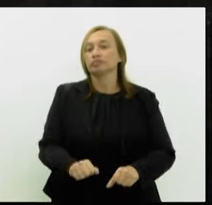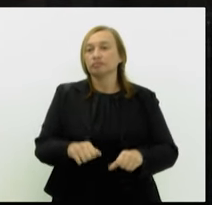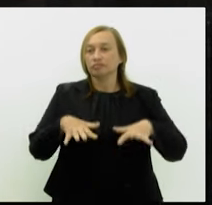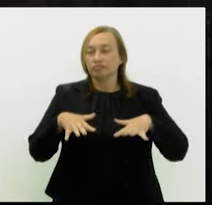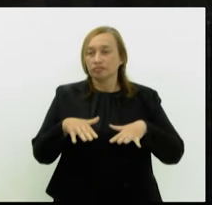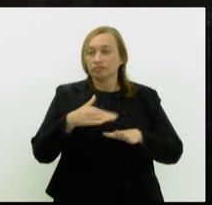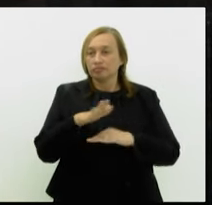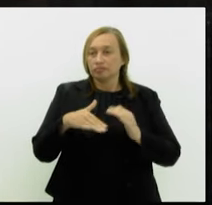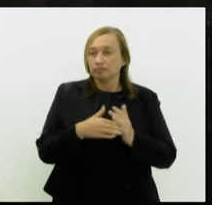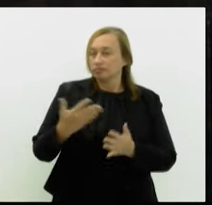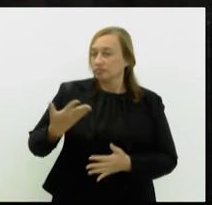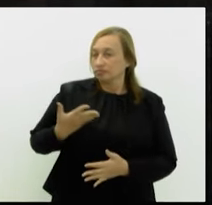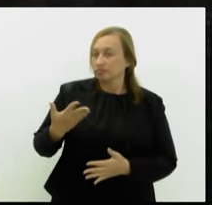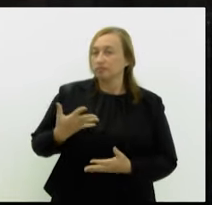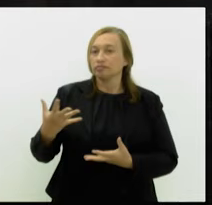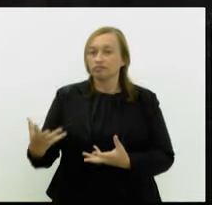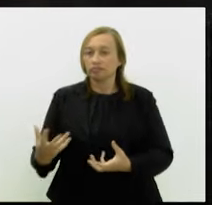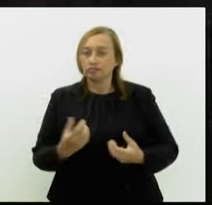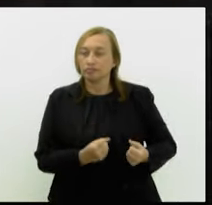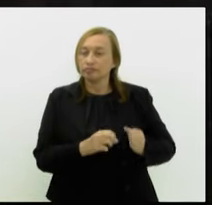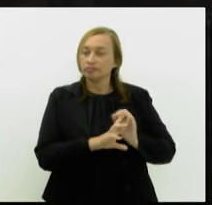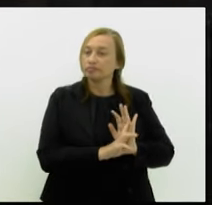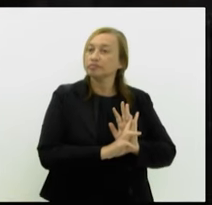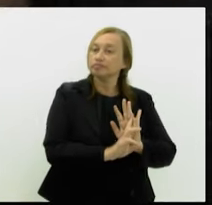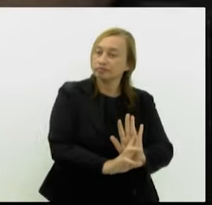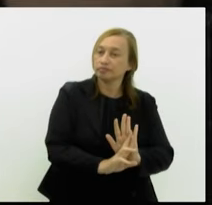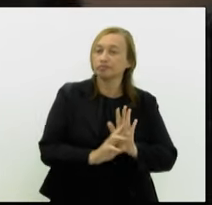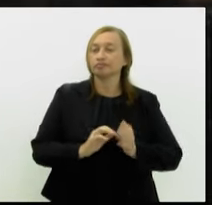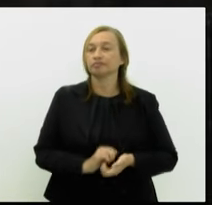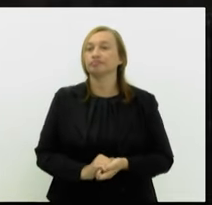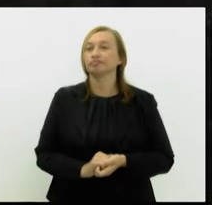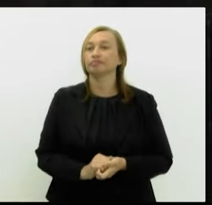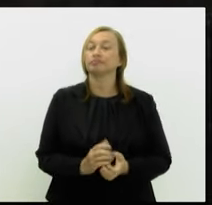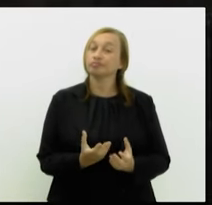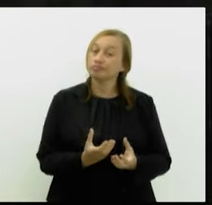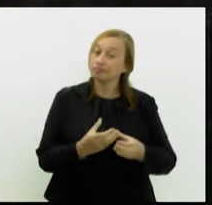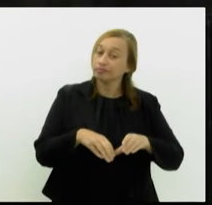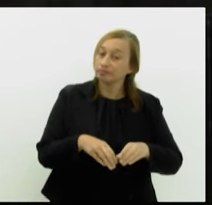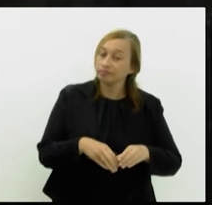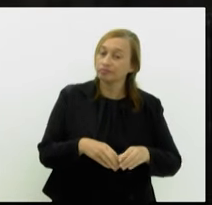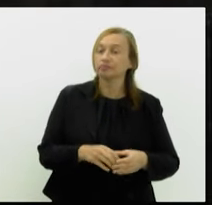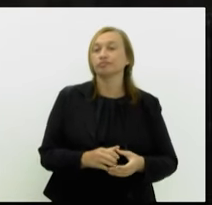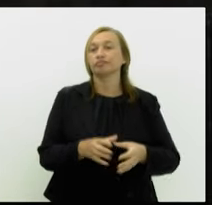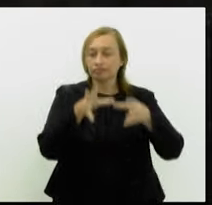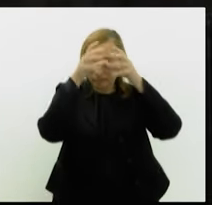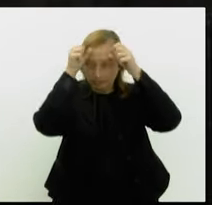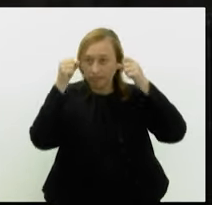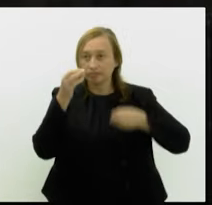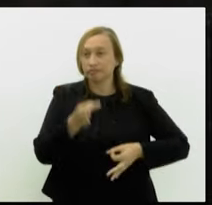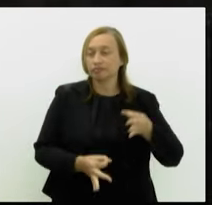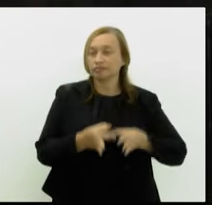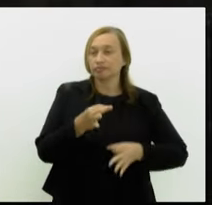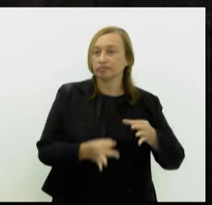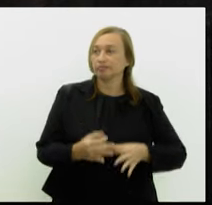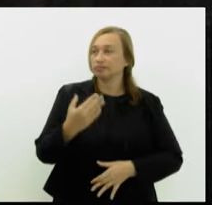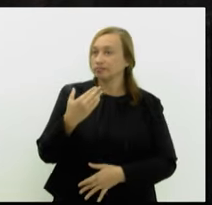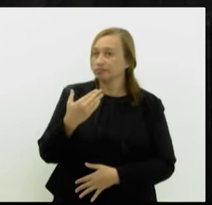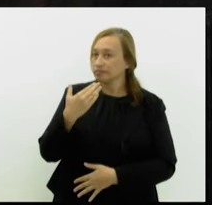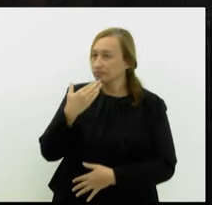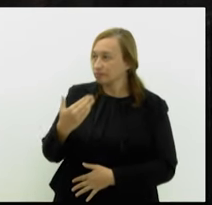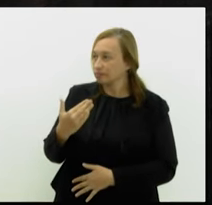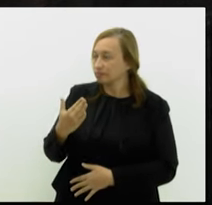da casa receberam os representantes dos concursados para o Tribunal de Justiça que estão solicitando aí